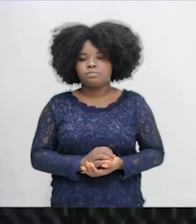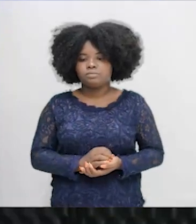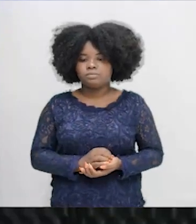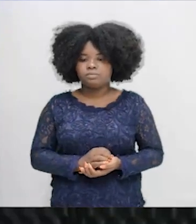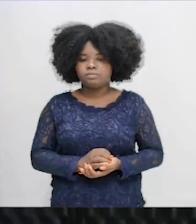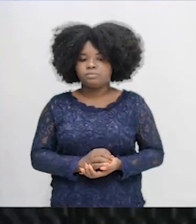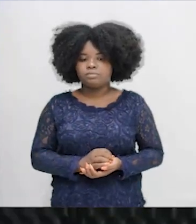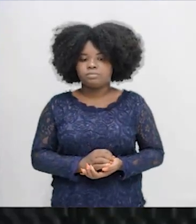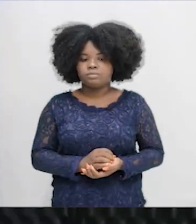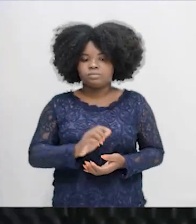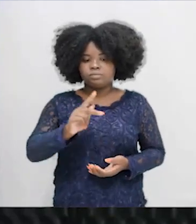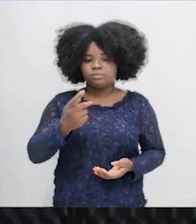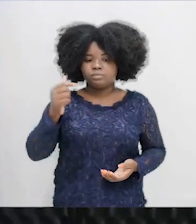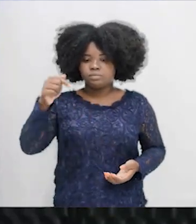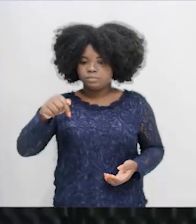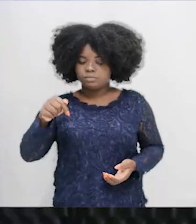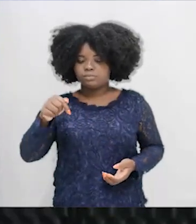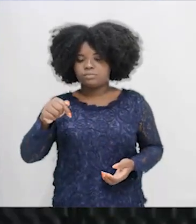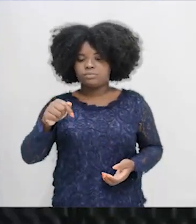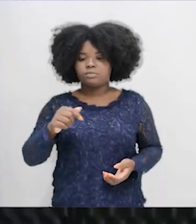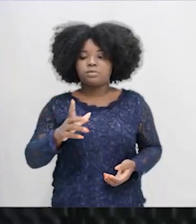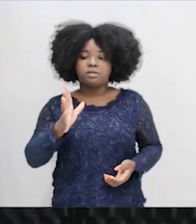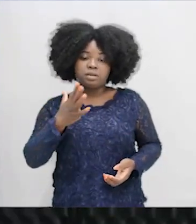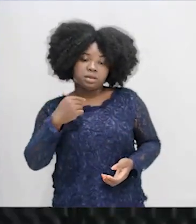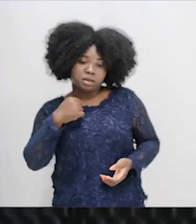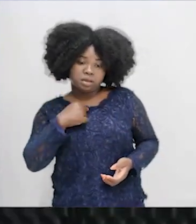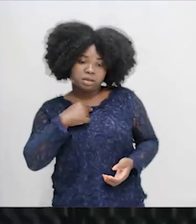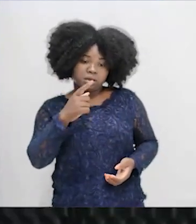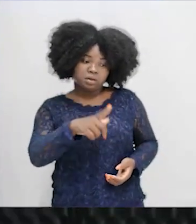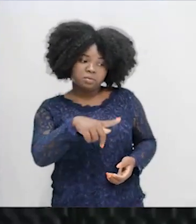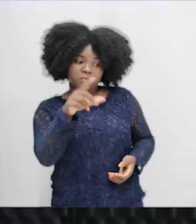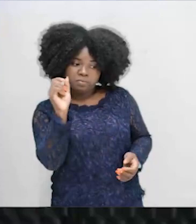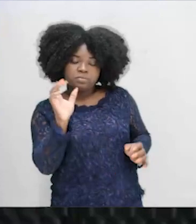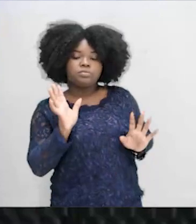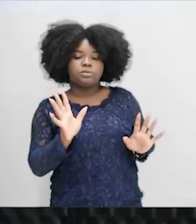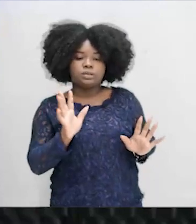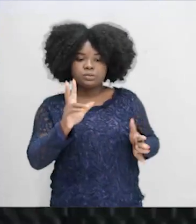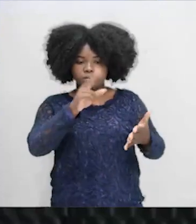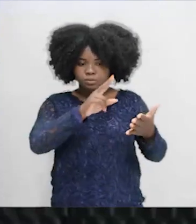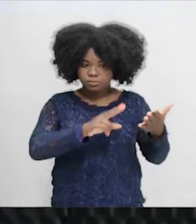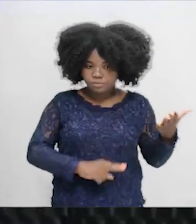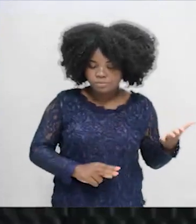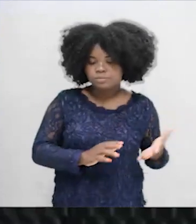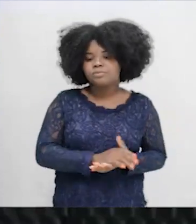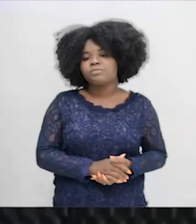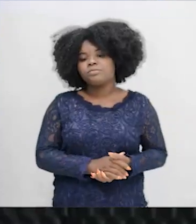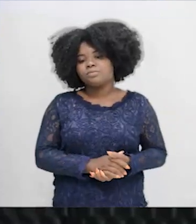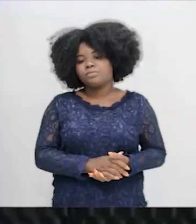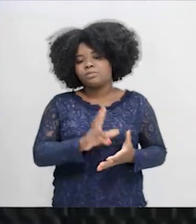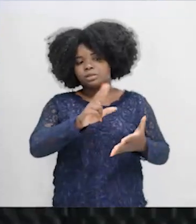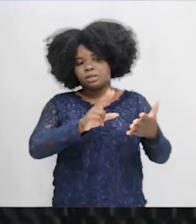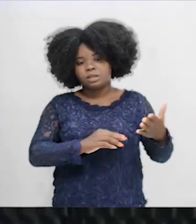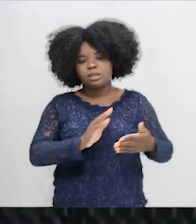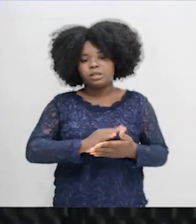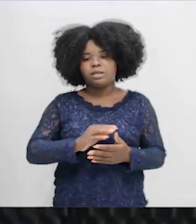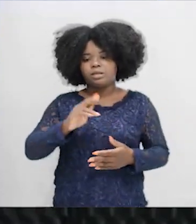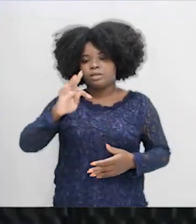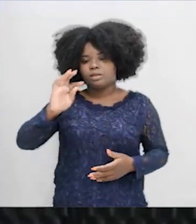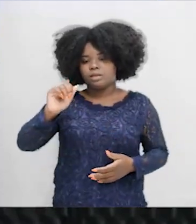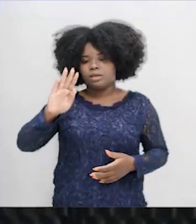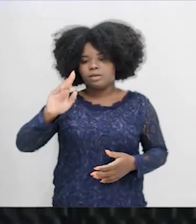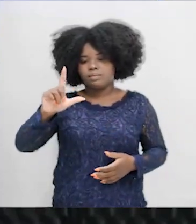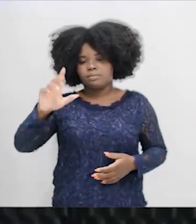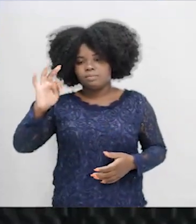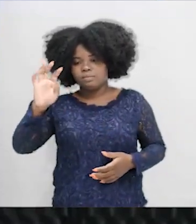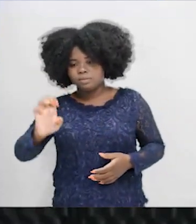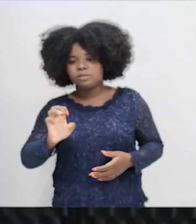o quadrinho, que eu particularmente prefiro do que ler me desculpem, né? Mas ler num tablet, ler num computador,